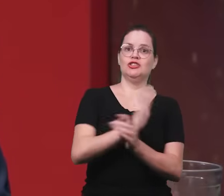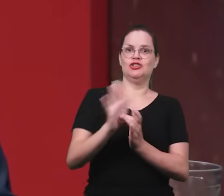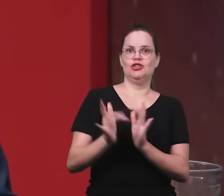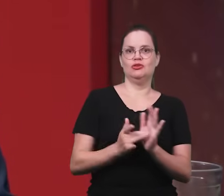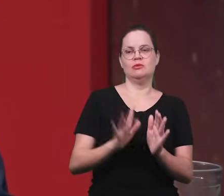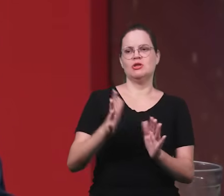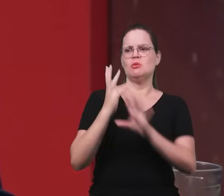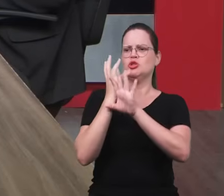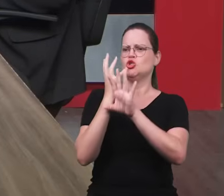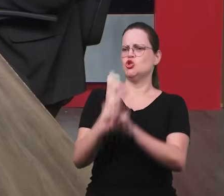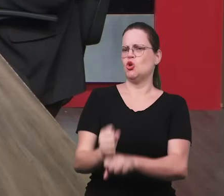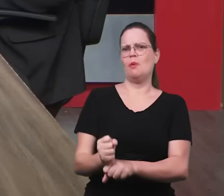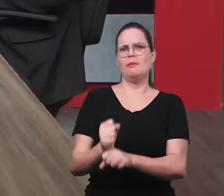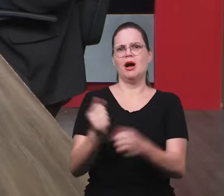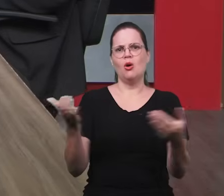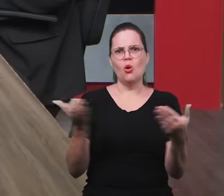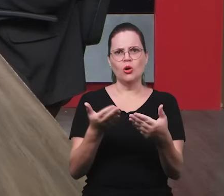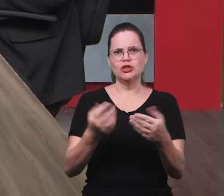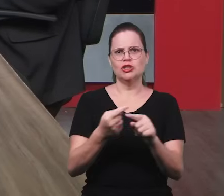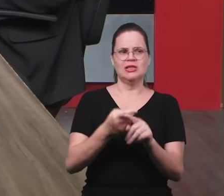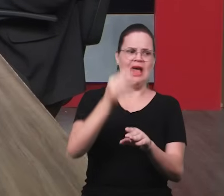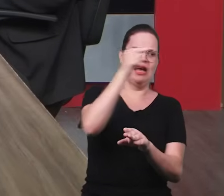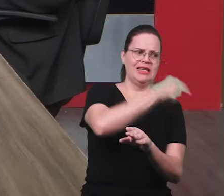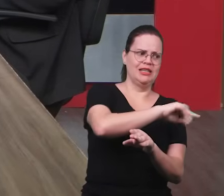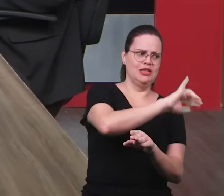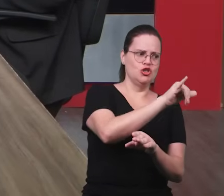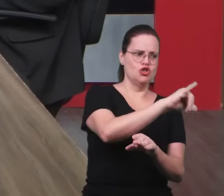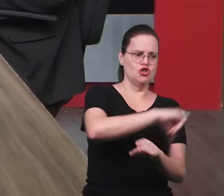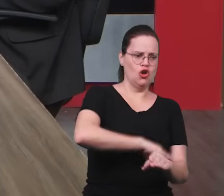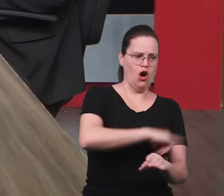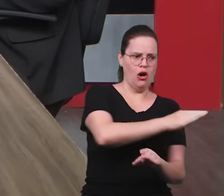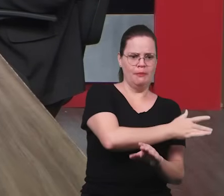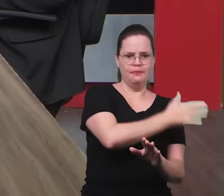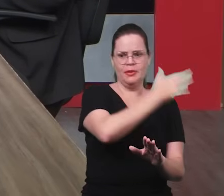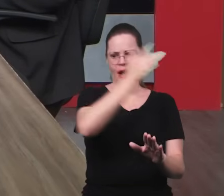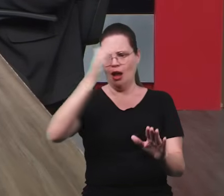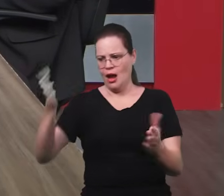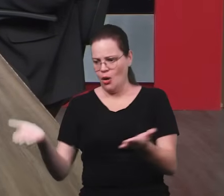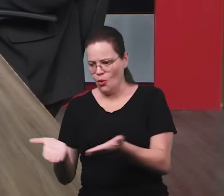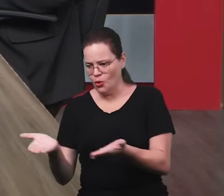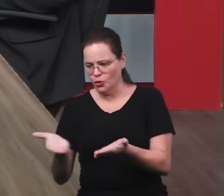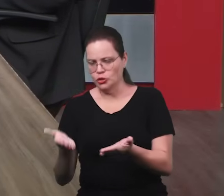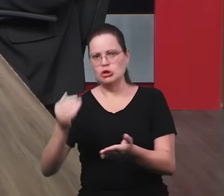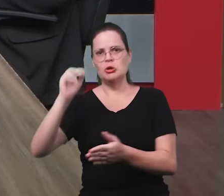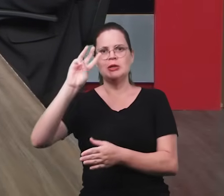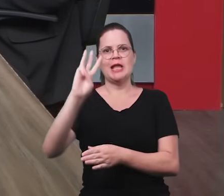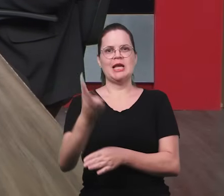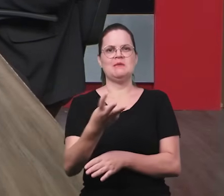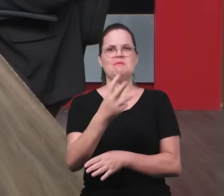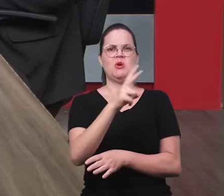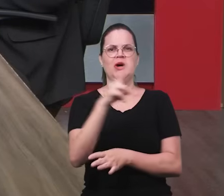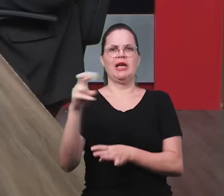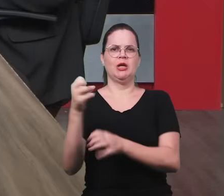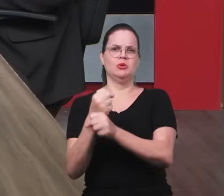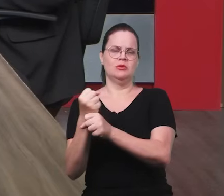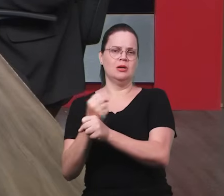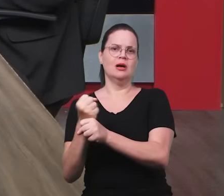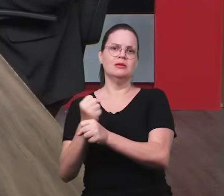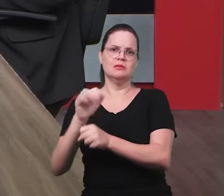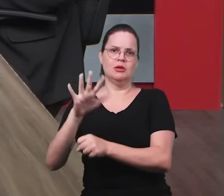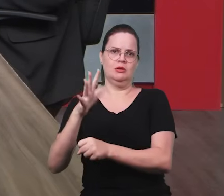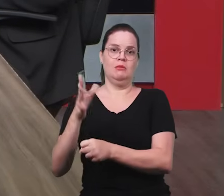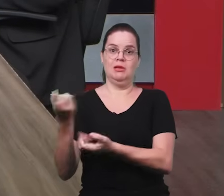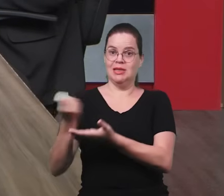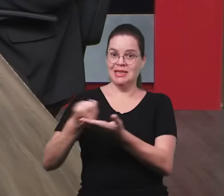Cristo. Temos aí uns 3.500 anos de história, né? Entre nós hoje e quando presume-se que o livro de Jó foi escrito,